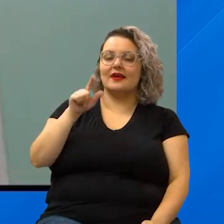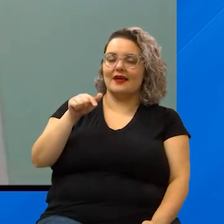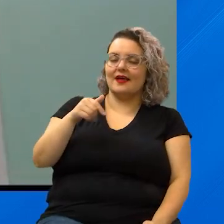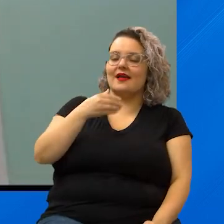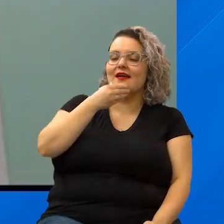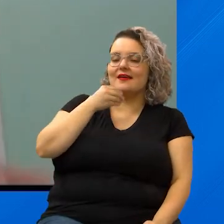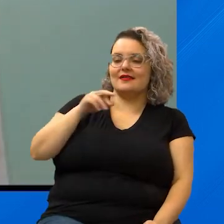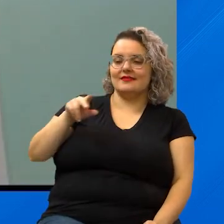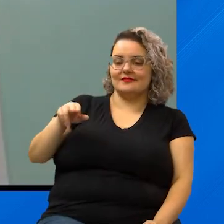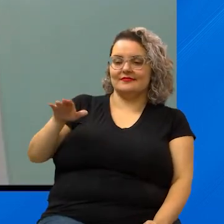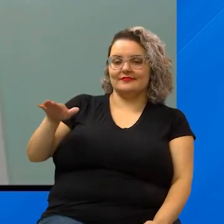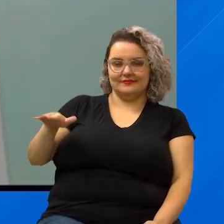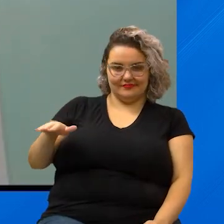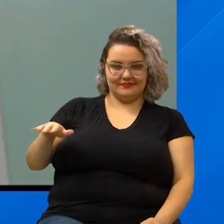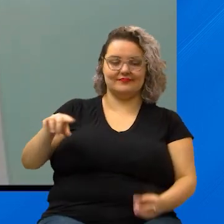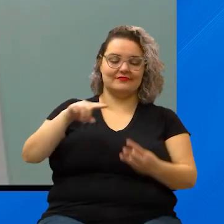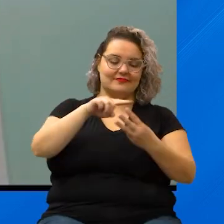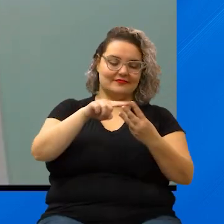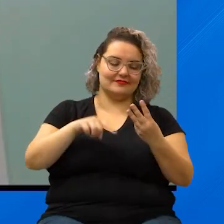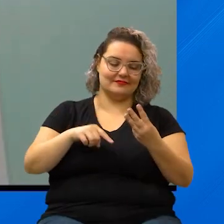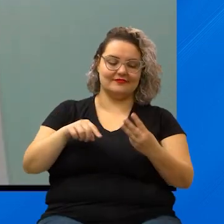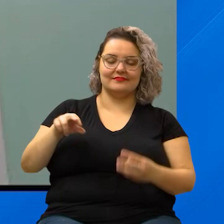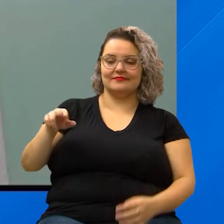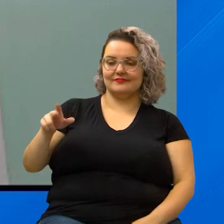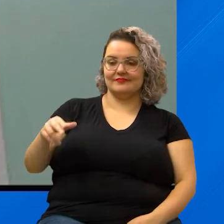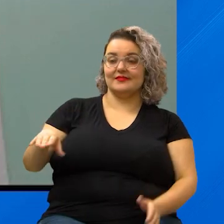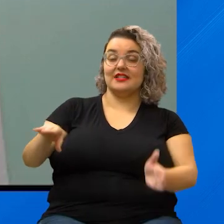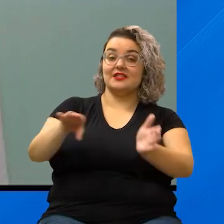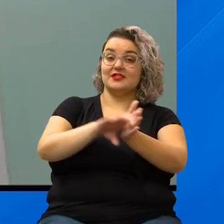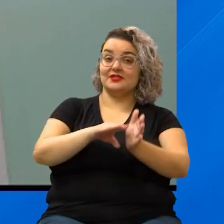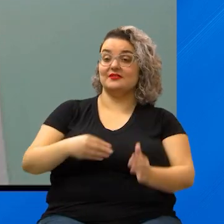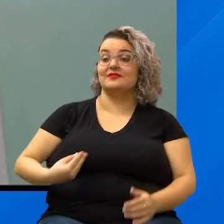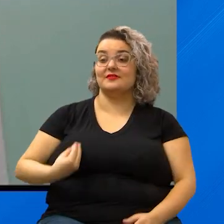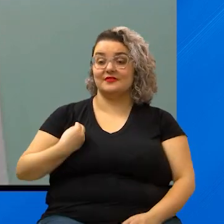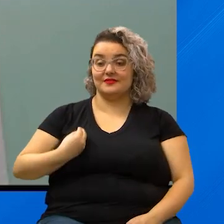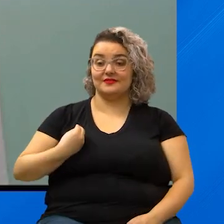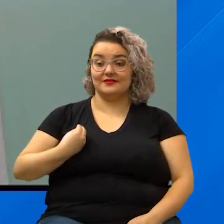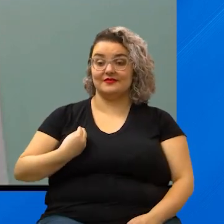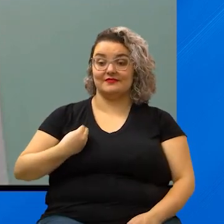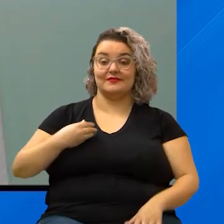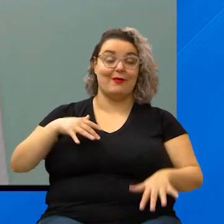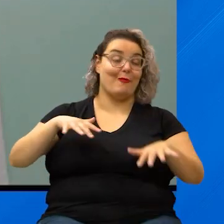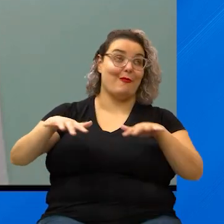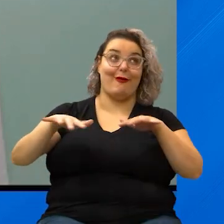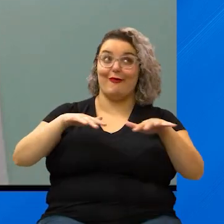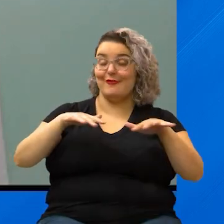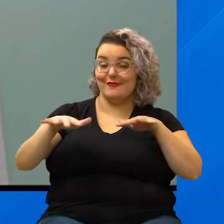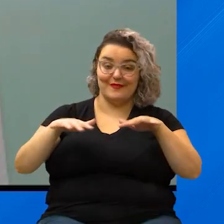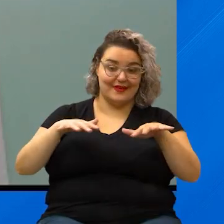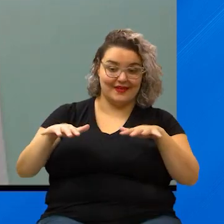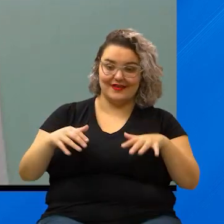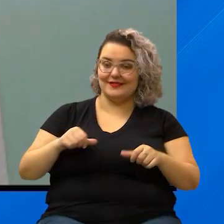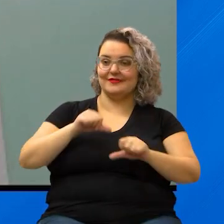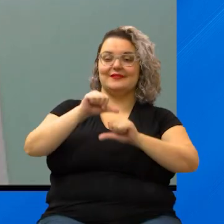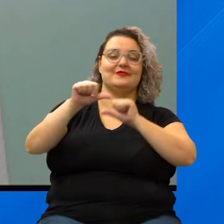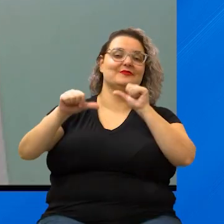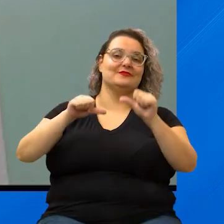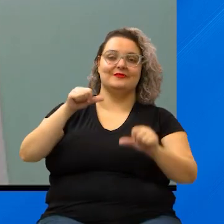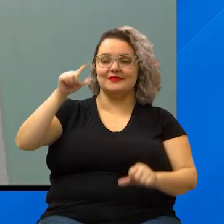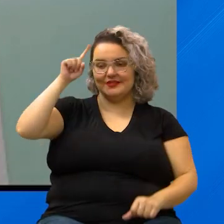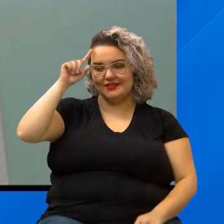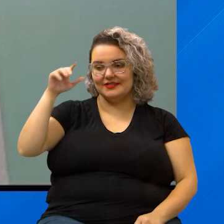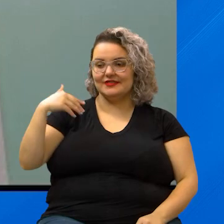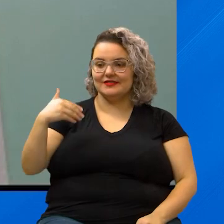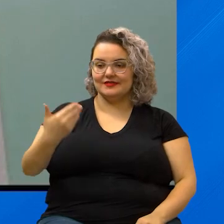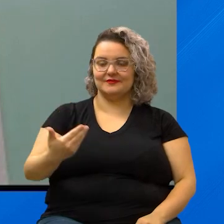é o caçula de 3 irmãos. Chegou em nossa vida já trazendo uma movimentação, trazendo